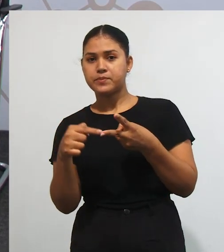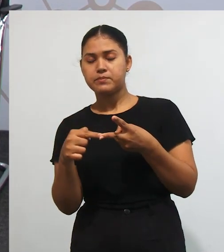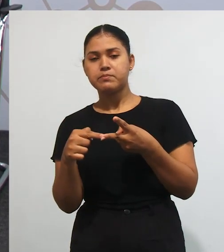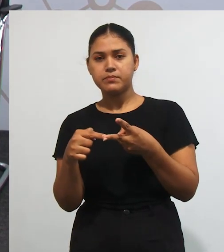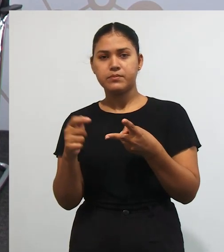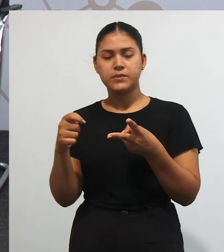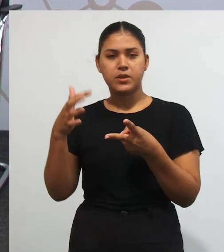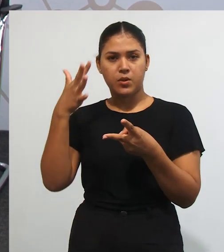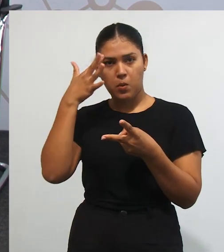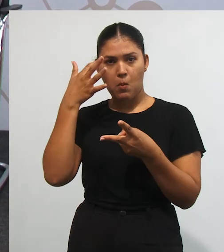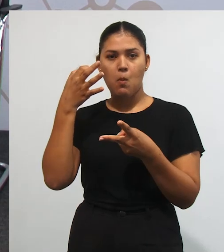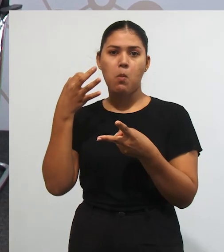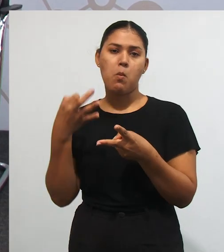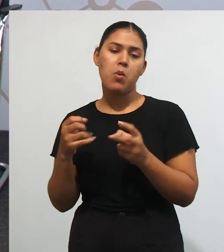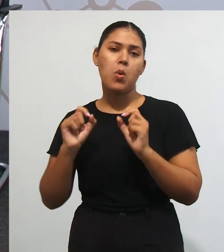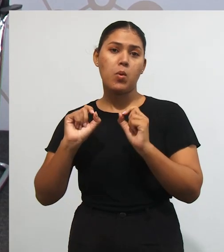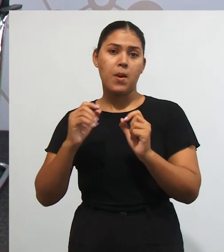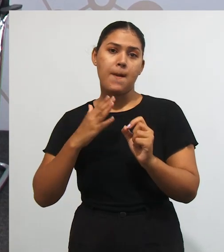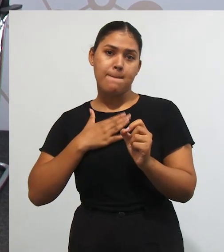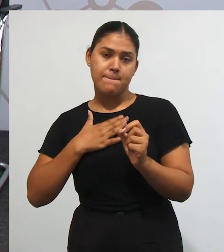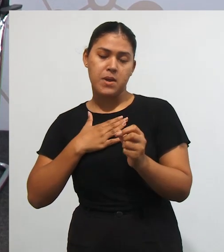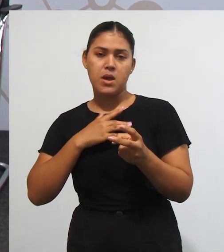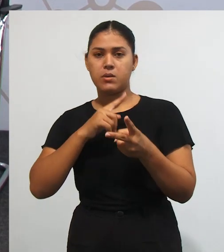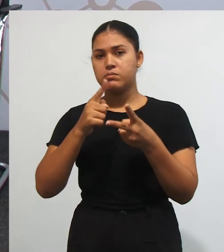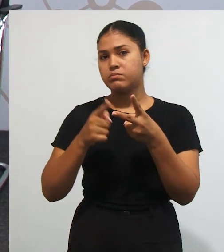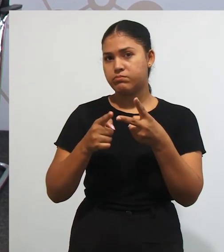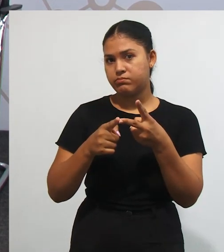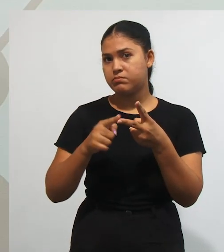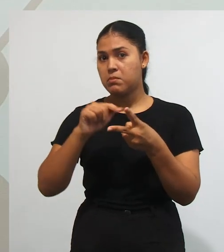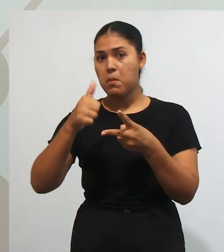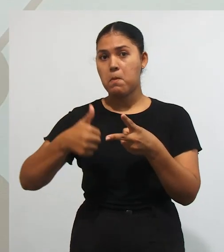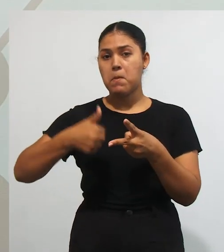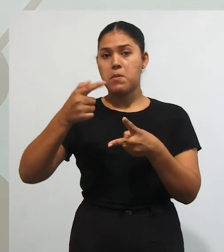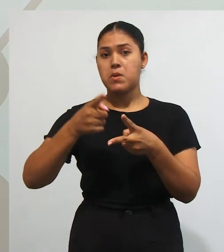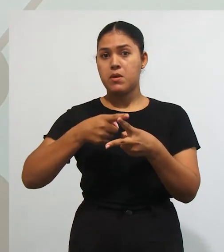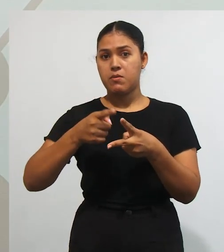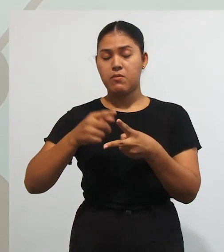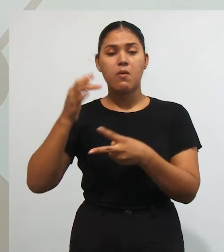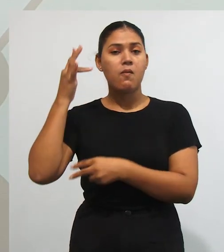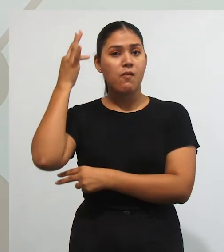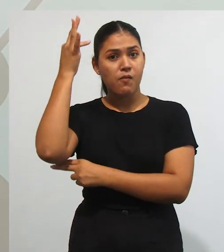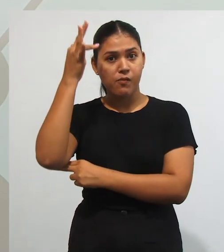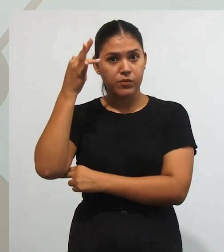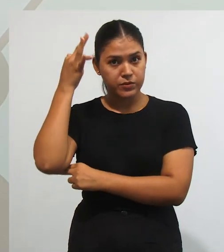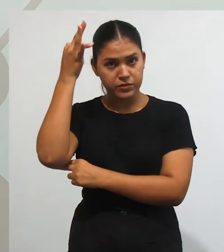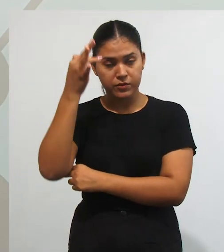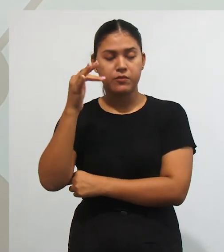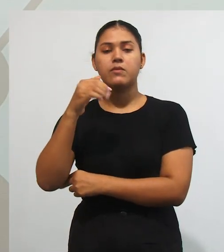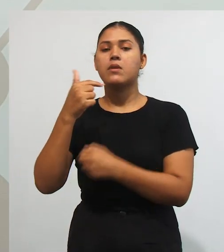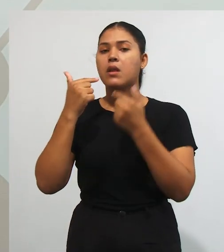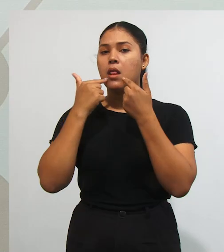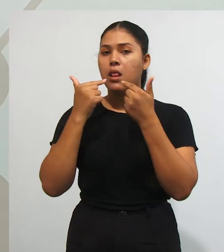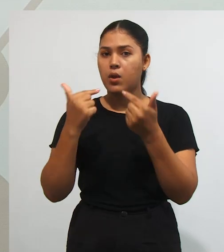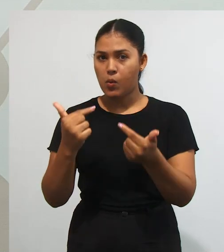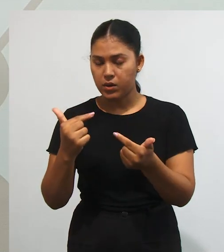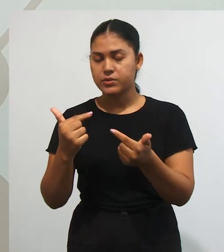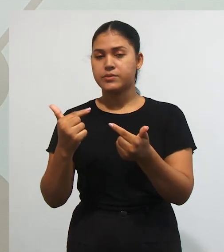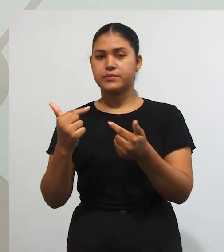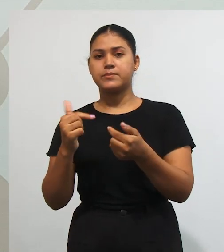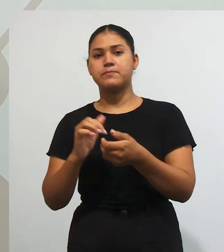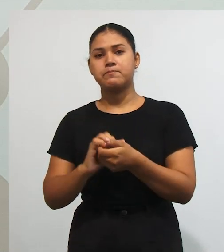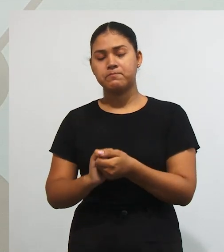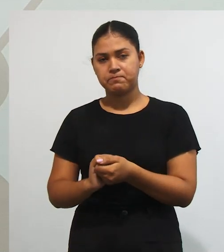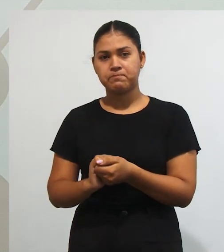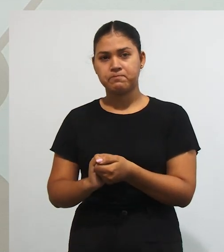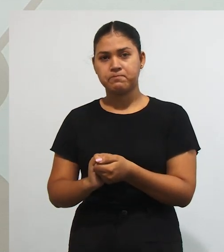chegarmos a que eu defendo, a concepção da filosofia da linguagem, a linguagem como uma instância social. Eu